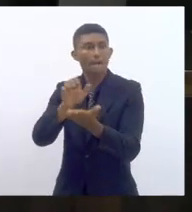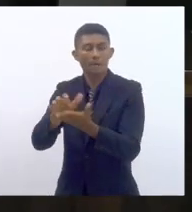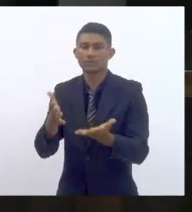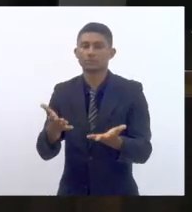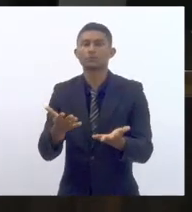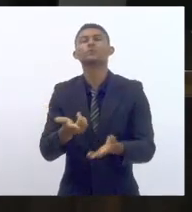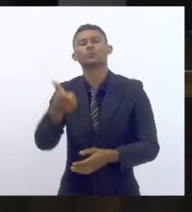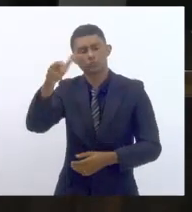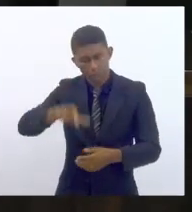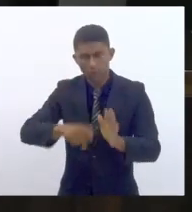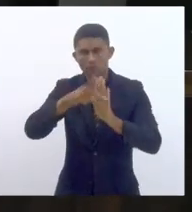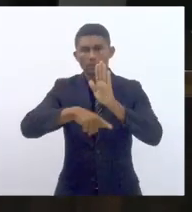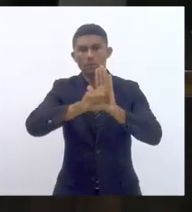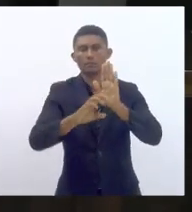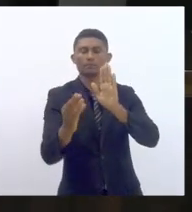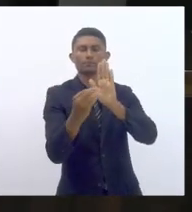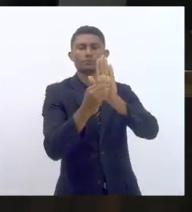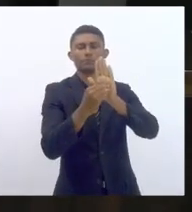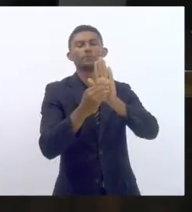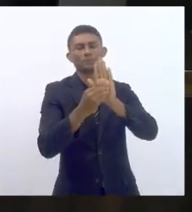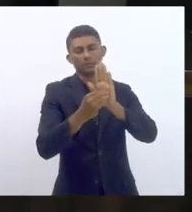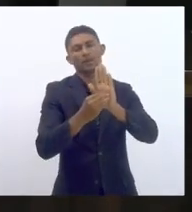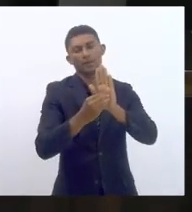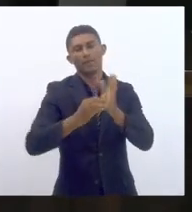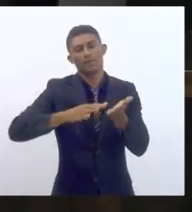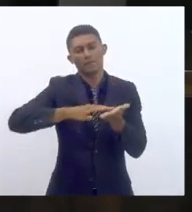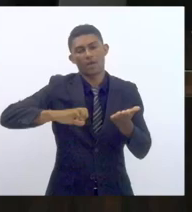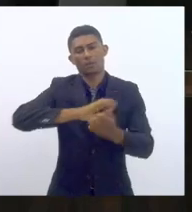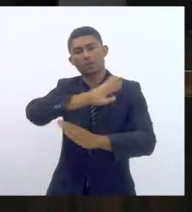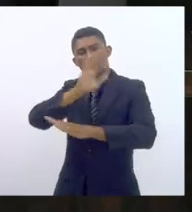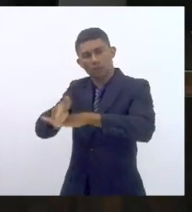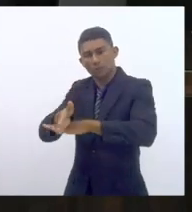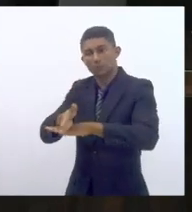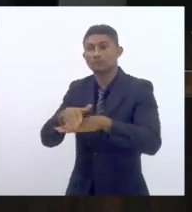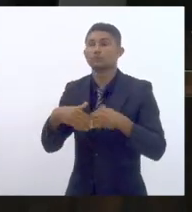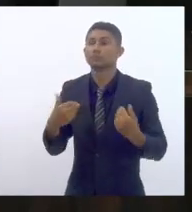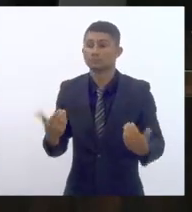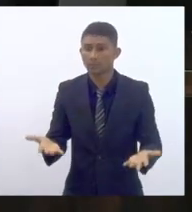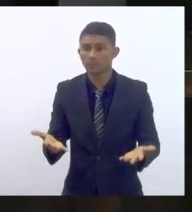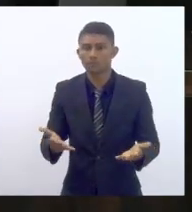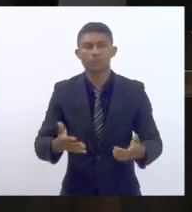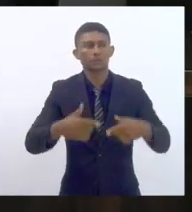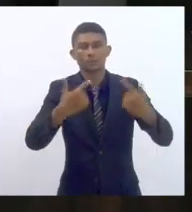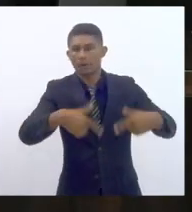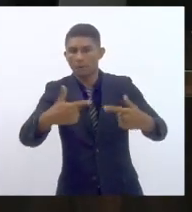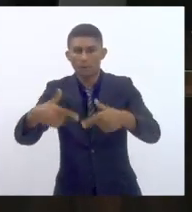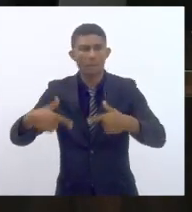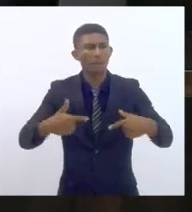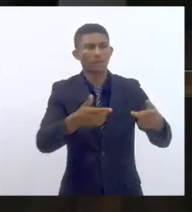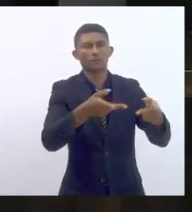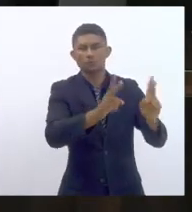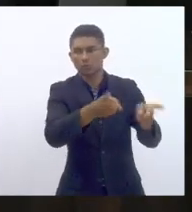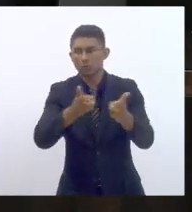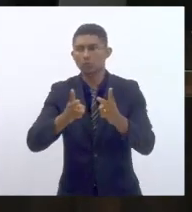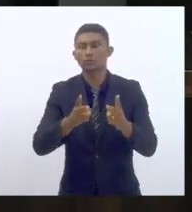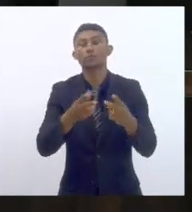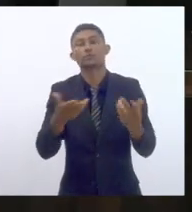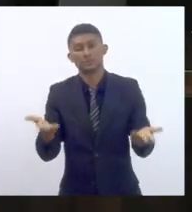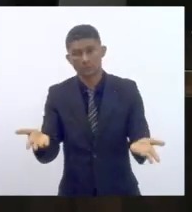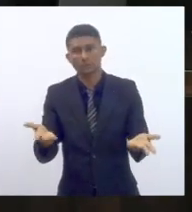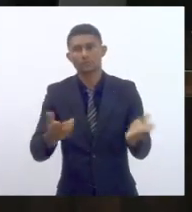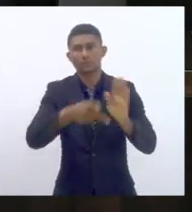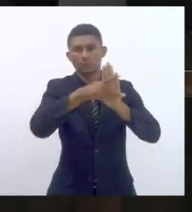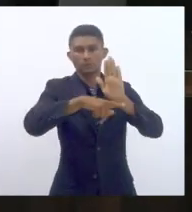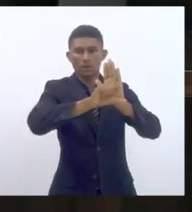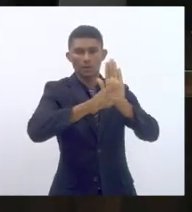traz o projeto para cá e derruba o veto. Esse é o acordo, não é isso? Então, pela manutenção dos empregos, tira o projeto de pauta e a